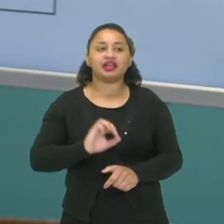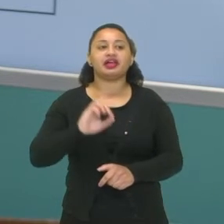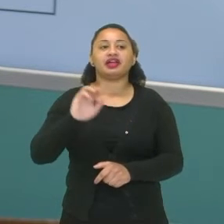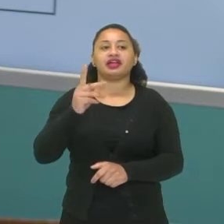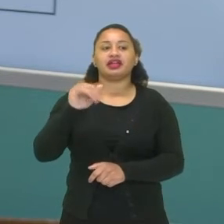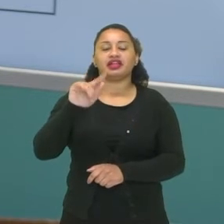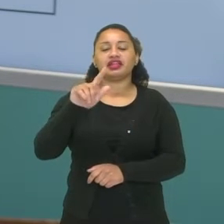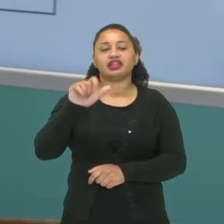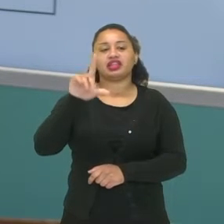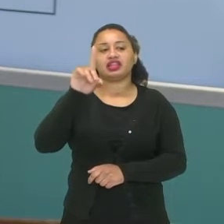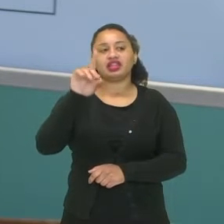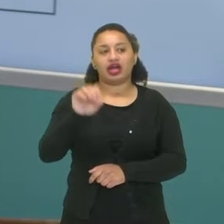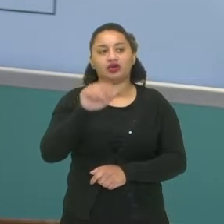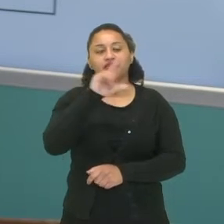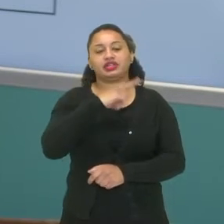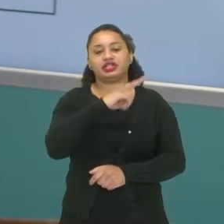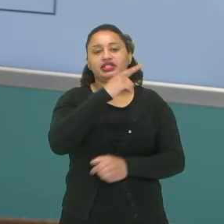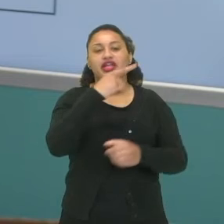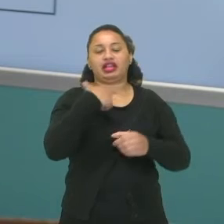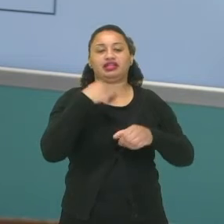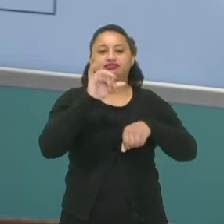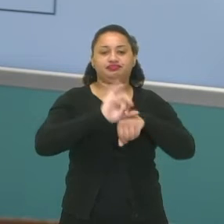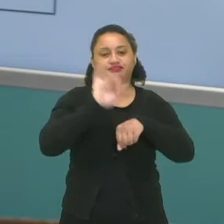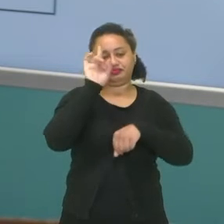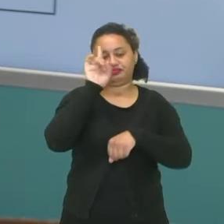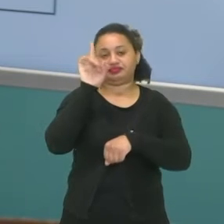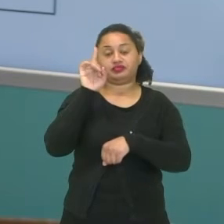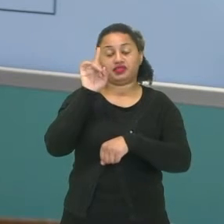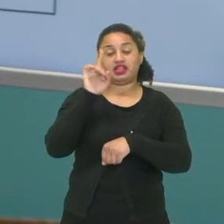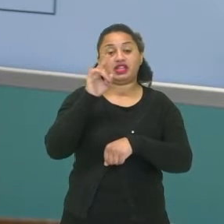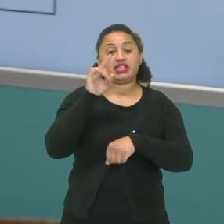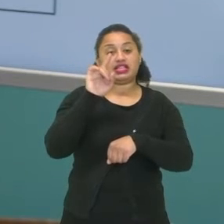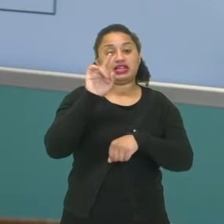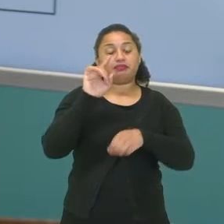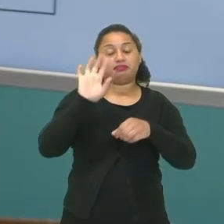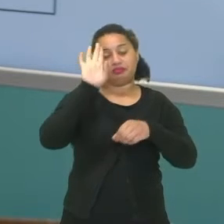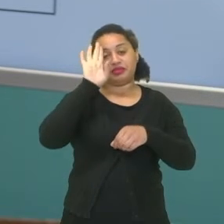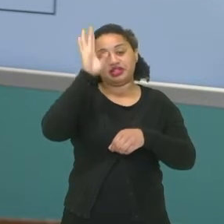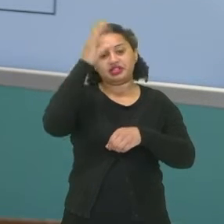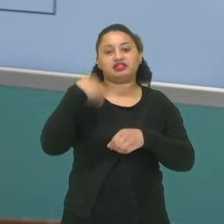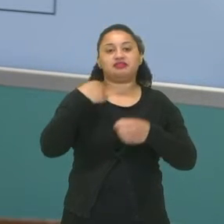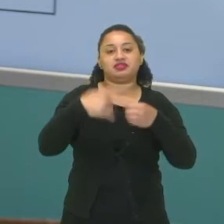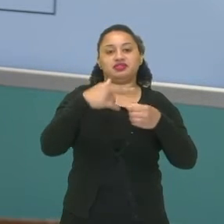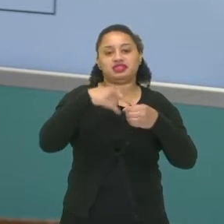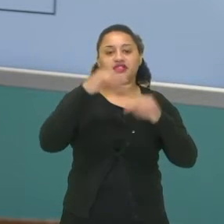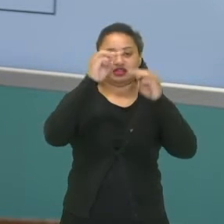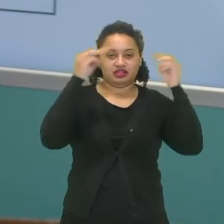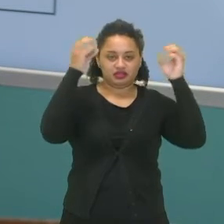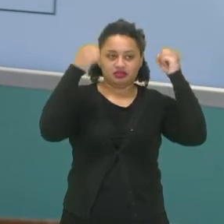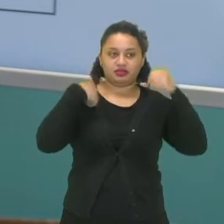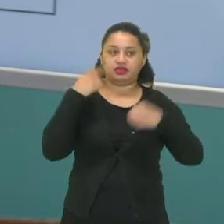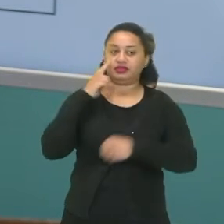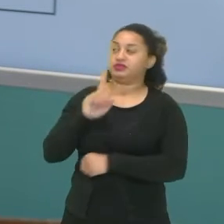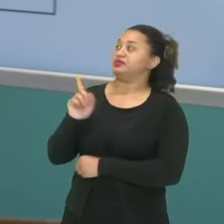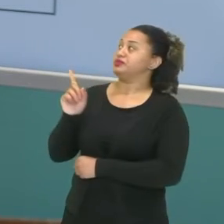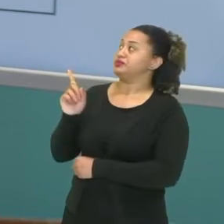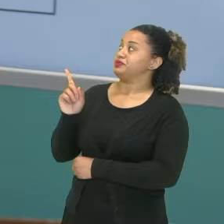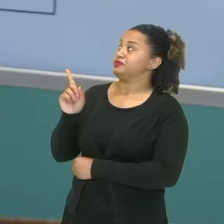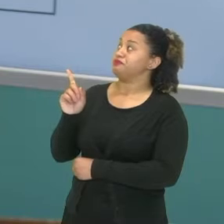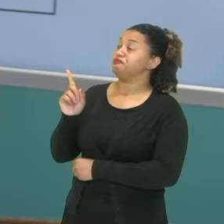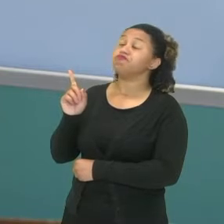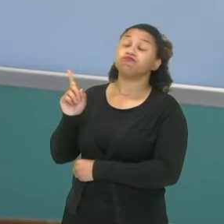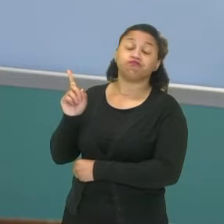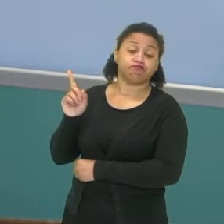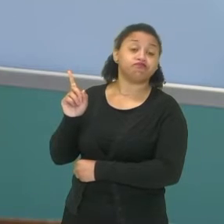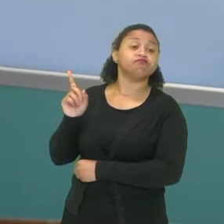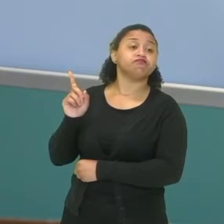Hidalgo na cidade do México, né, representando aí uma dessas lideranças pela independência do México.